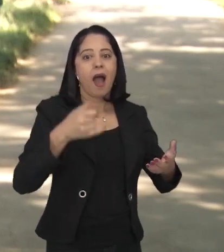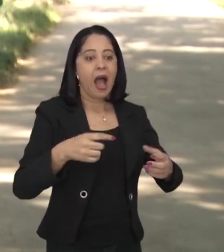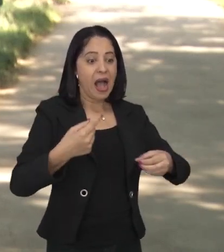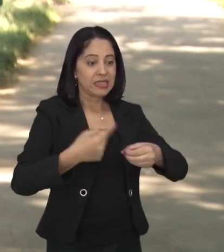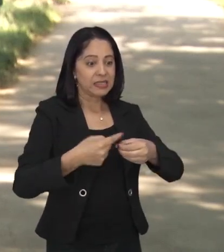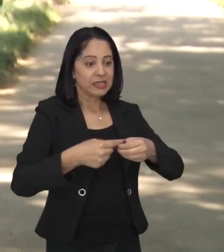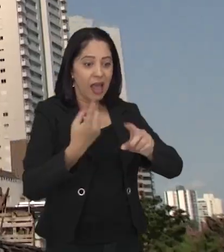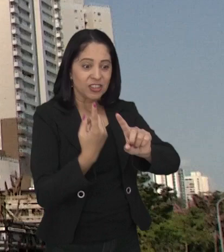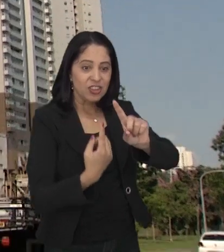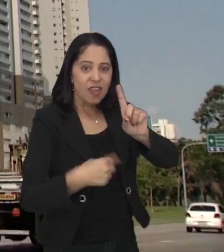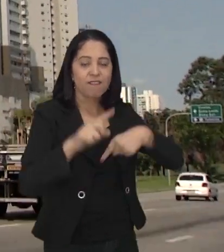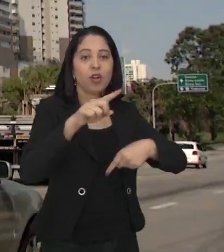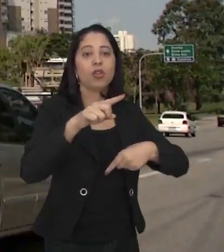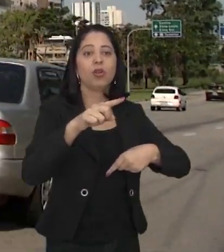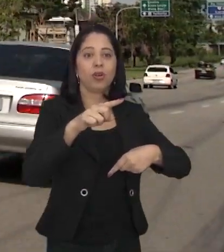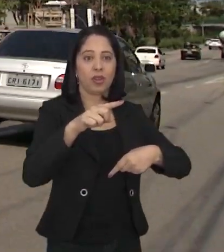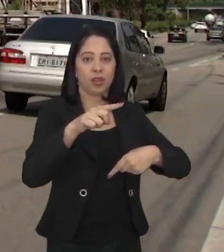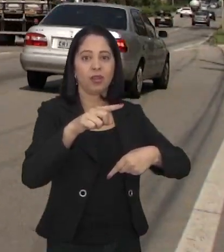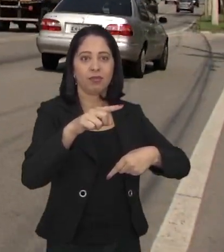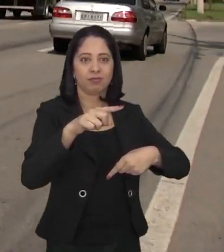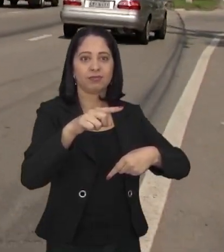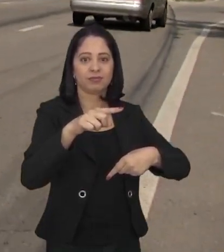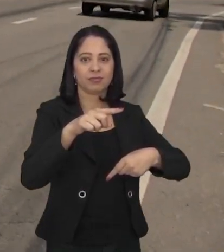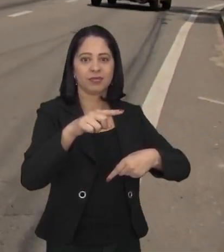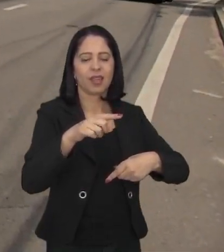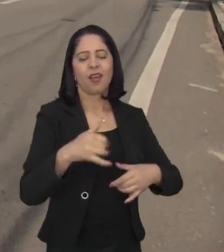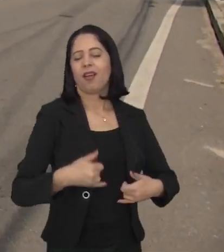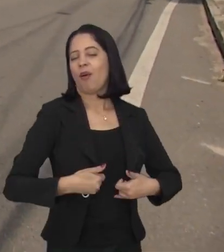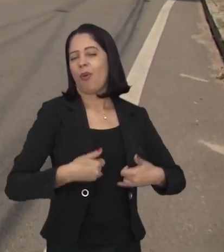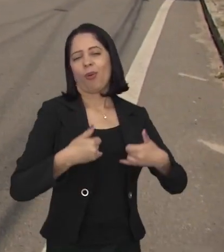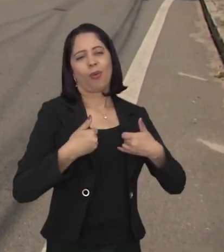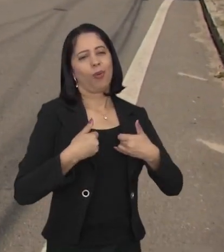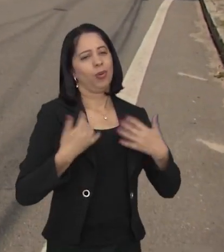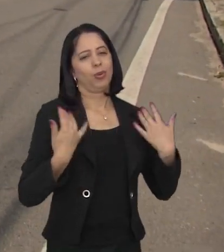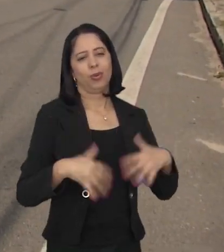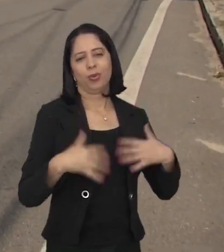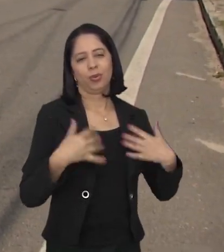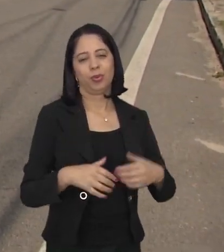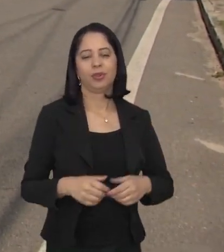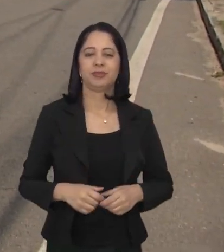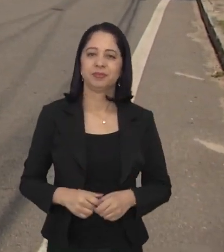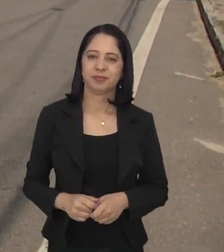a evolução, o crescimento dessa região fosse enorme. Isso é um imenso motivo de orgulho, né?